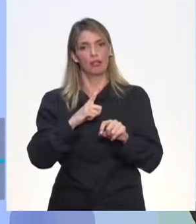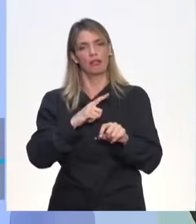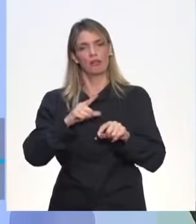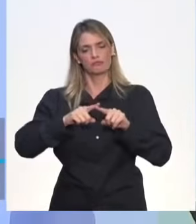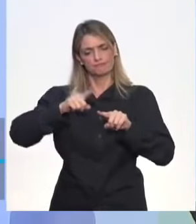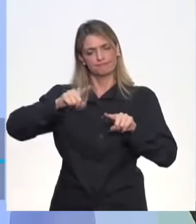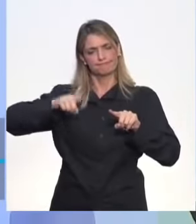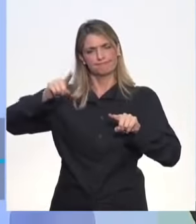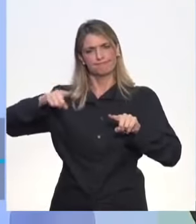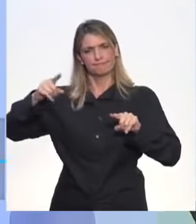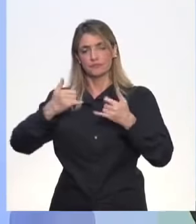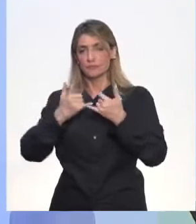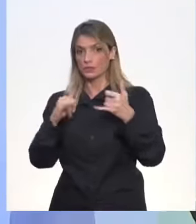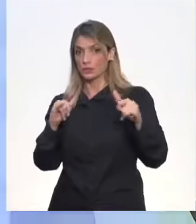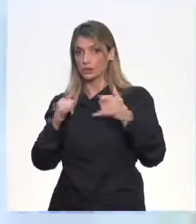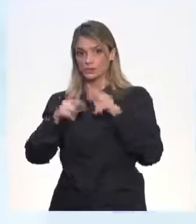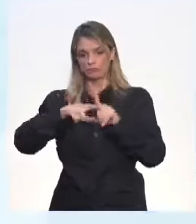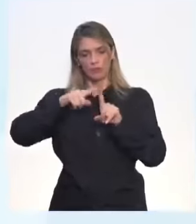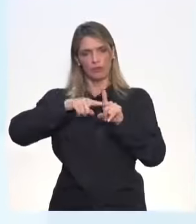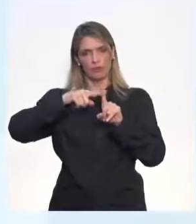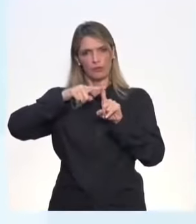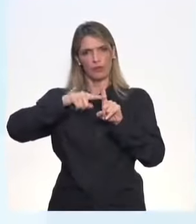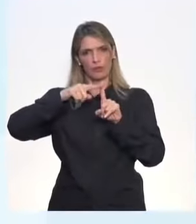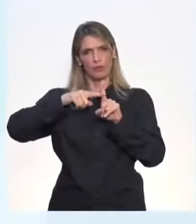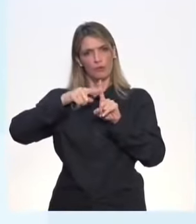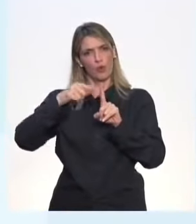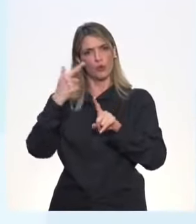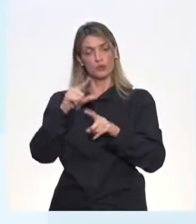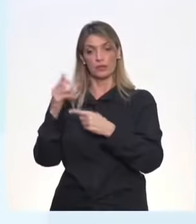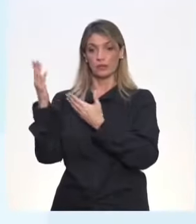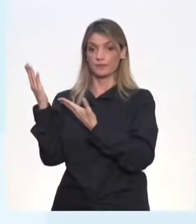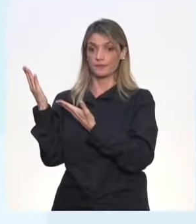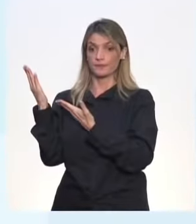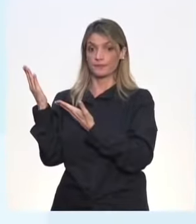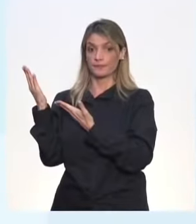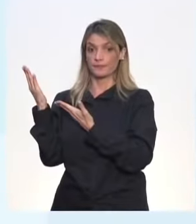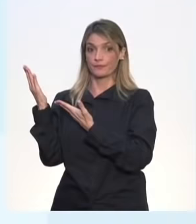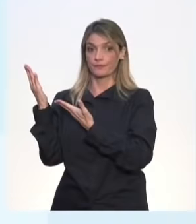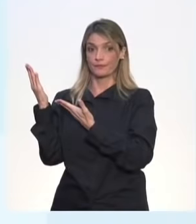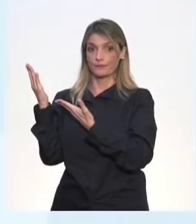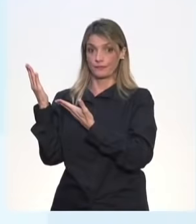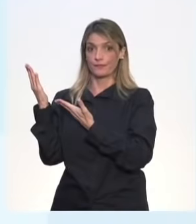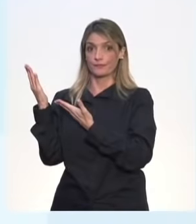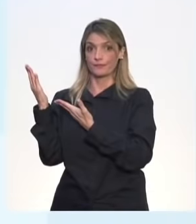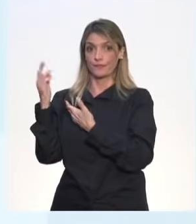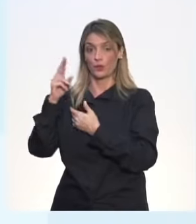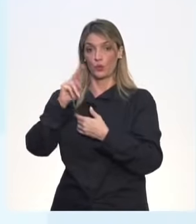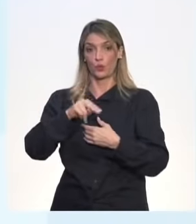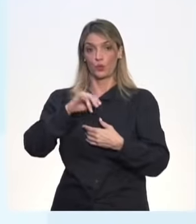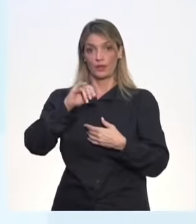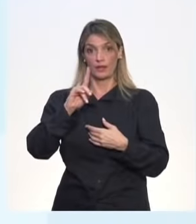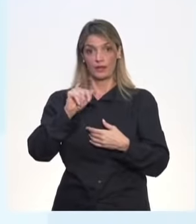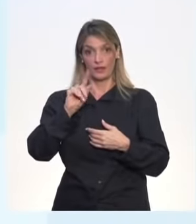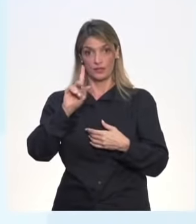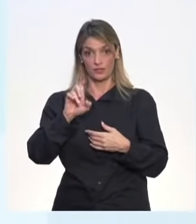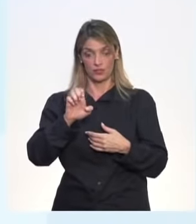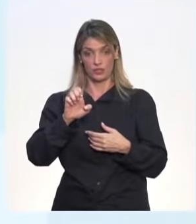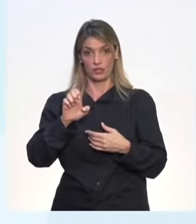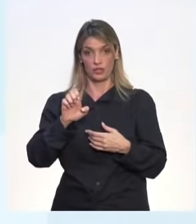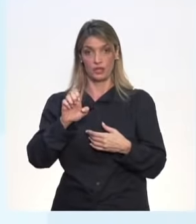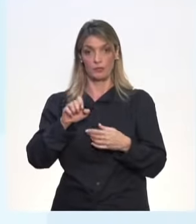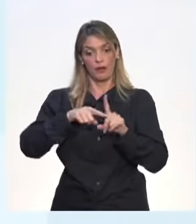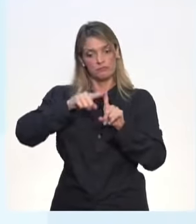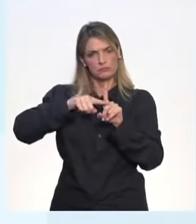medir a energia Eu Tô mostrando para você aí uma unidade recomendável né pra gente medir energia